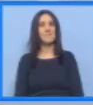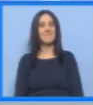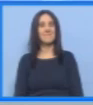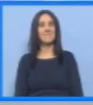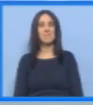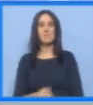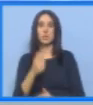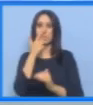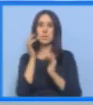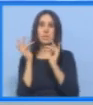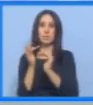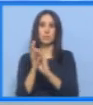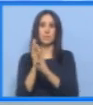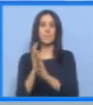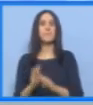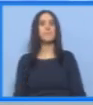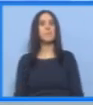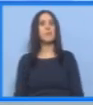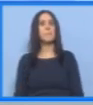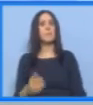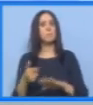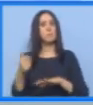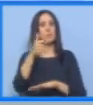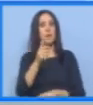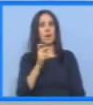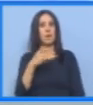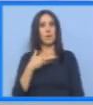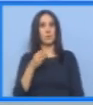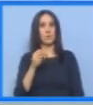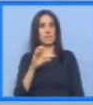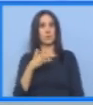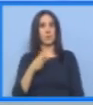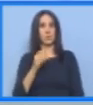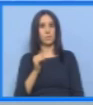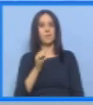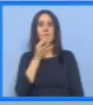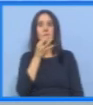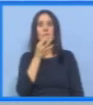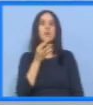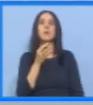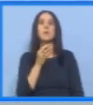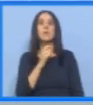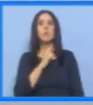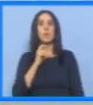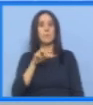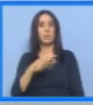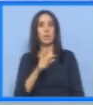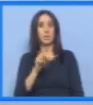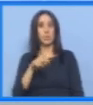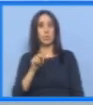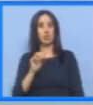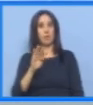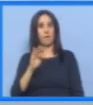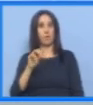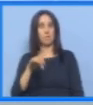Monsenhor Arnaldo Cardoso, isto não é um... Estávamos a falar do Código Manuel Nunes Formigão,